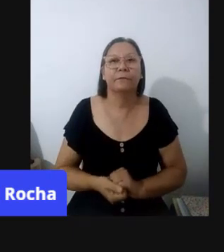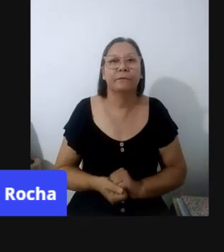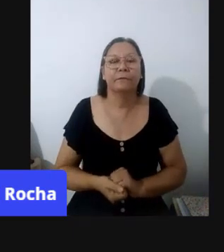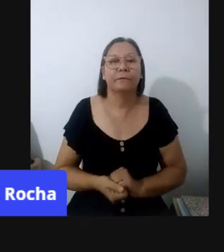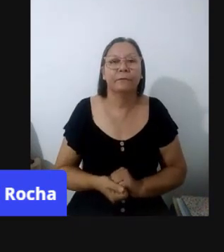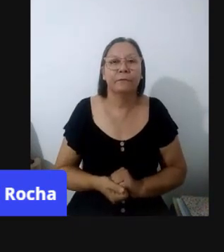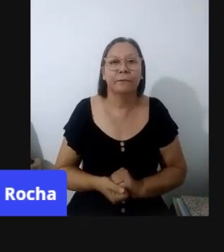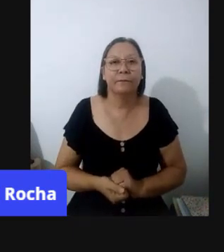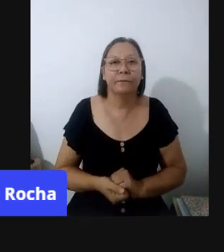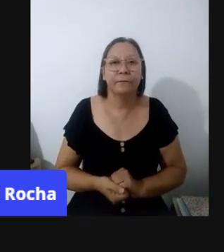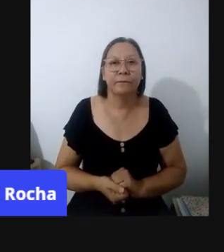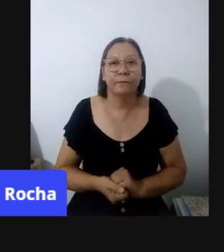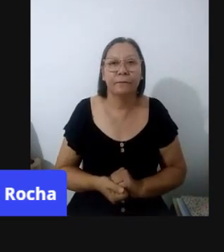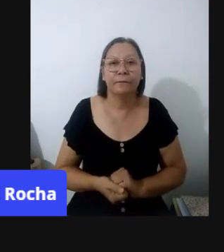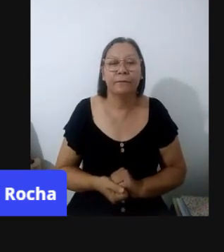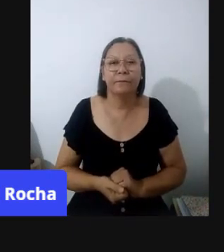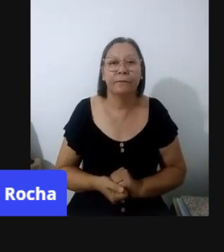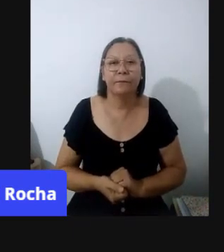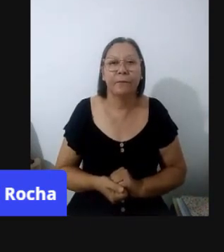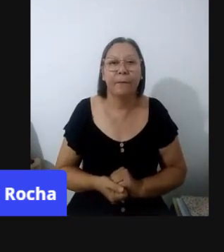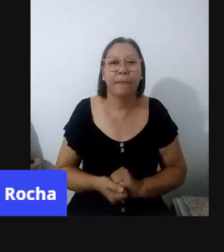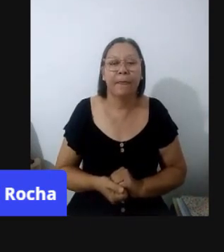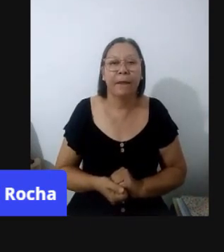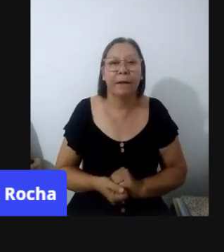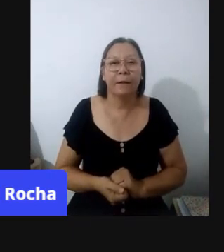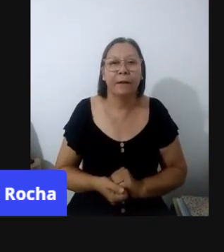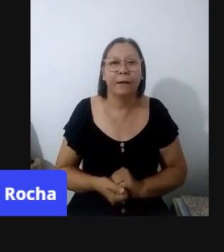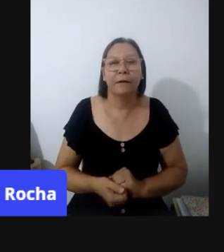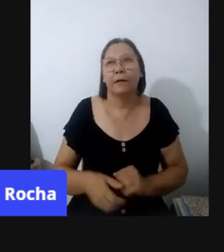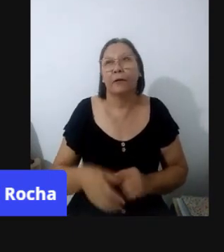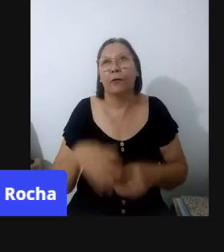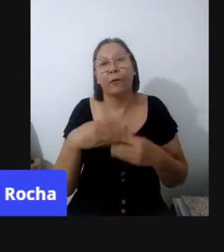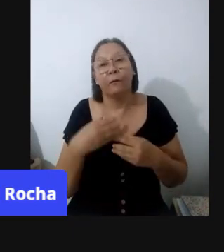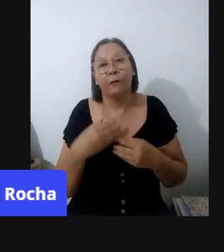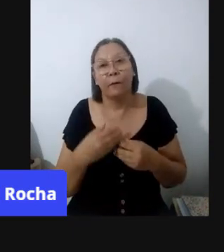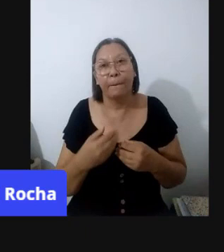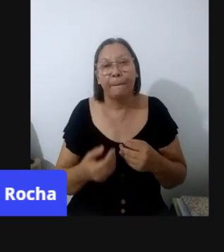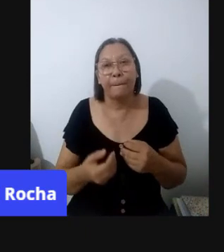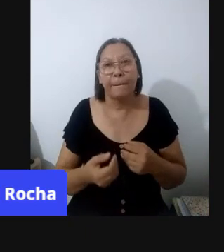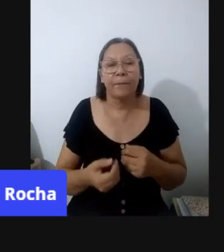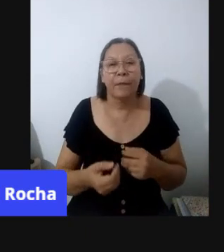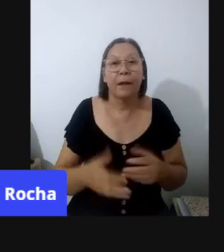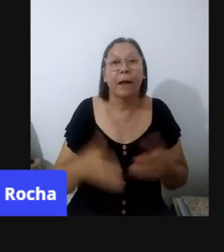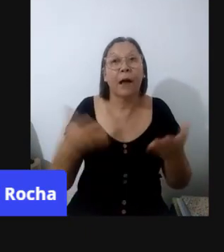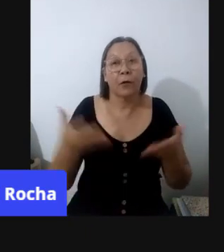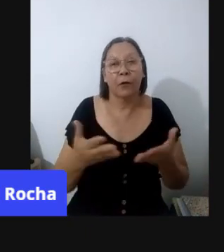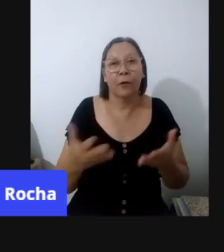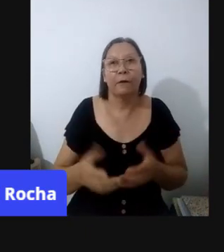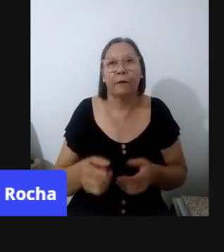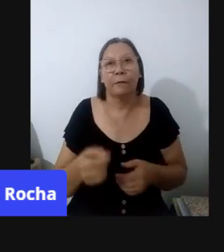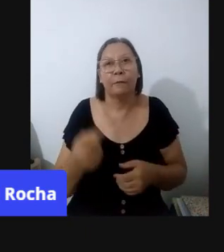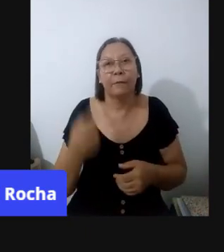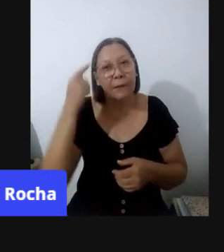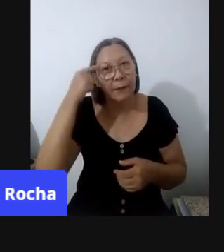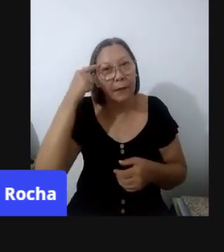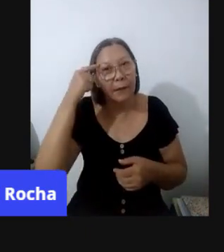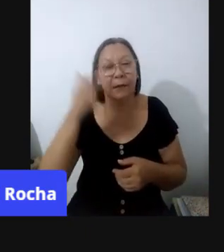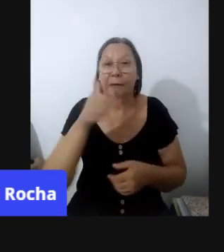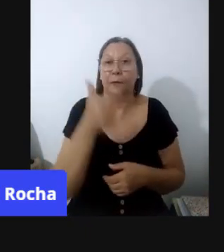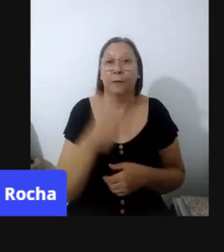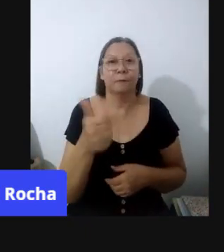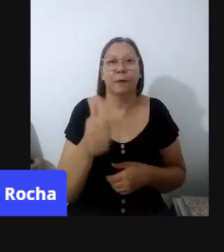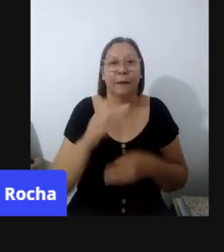vamos supor que a gente não tem uma área externa que dá para fazer essa gravação de um modo tranquilo. Por exemplo,